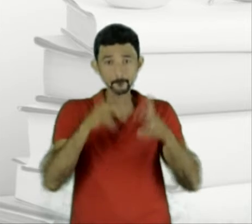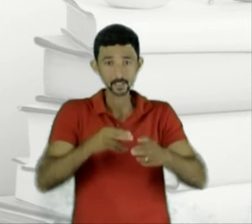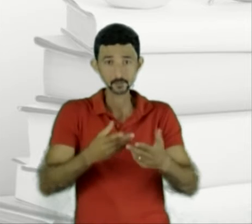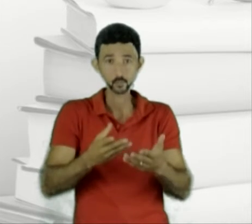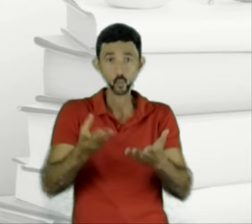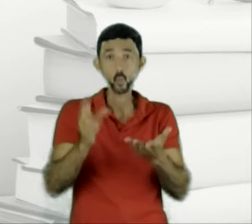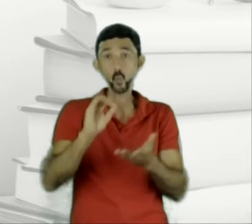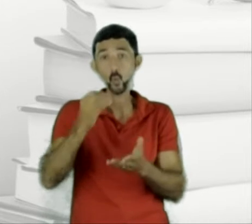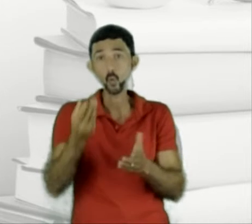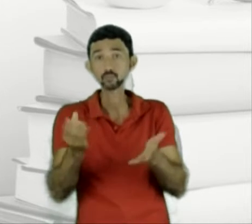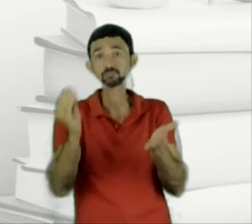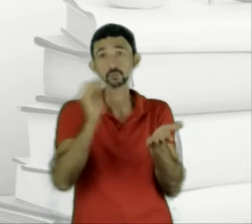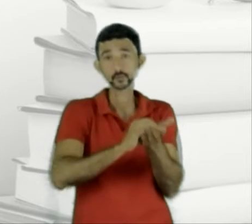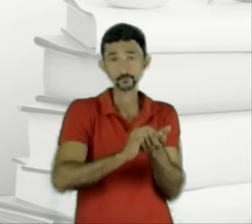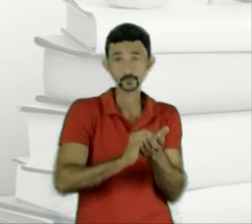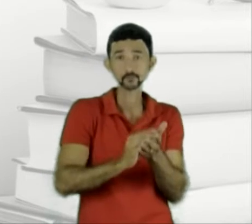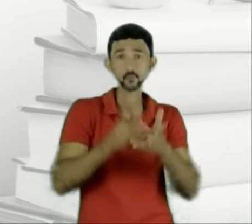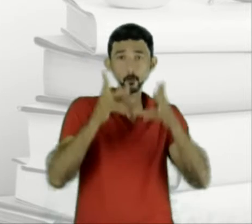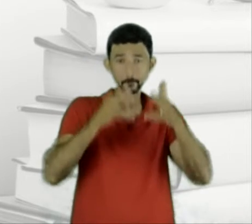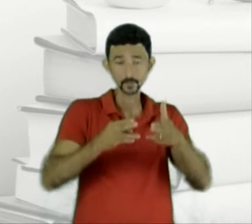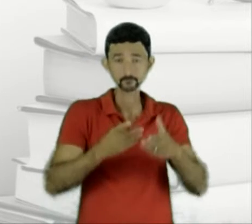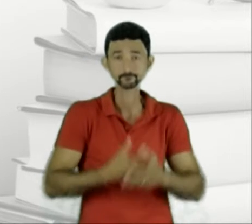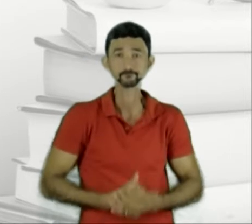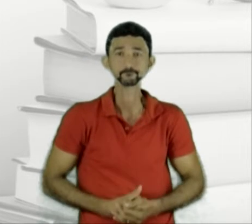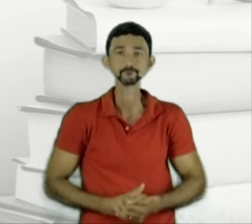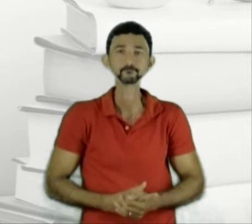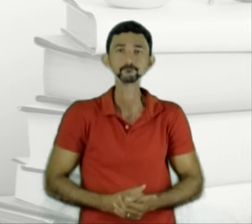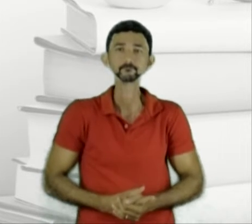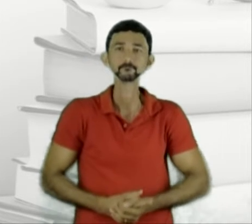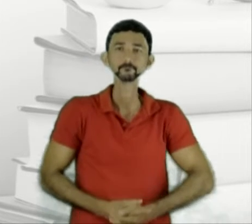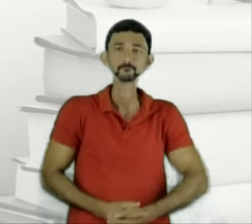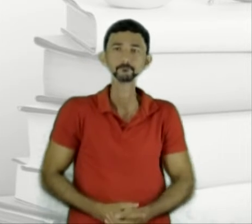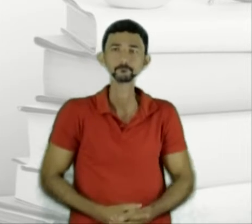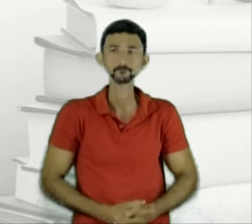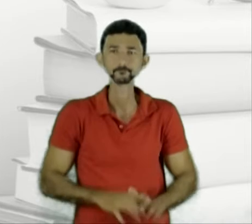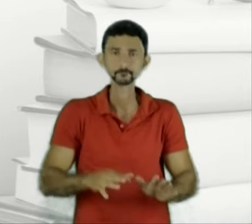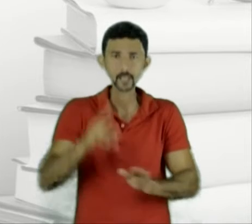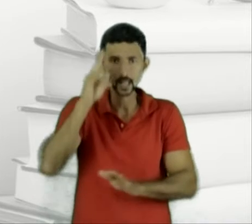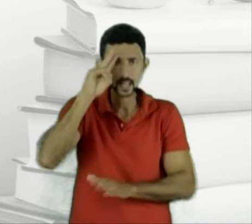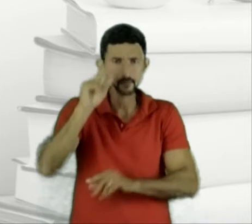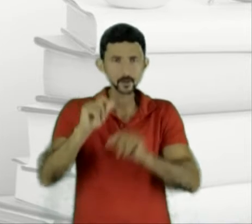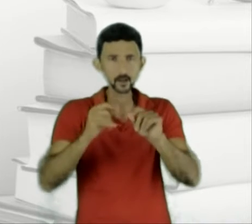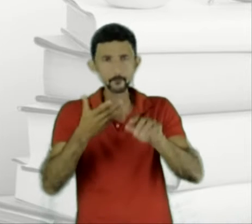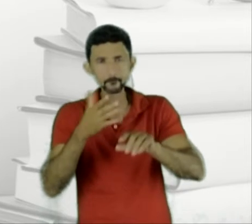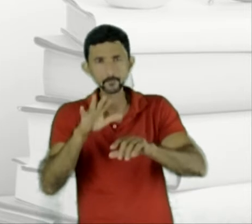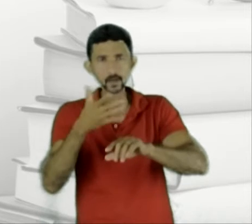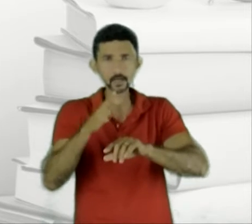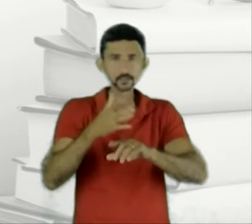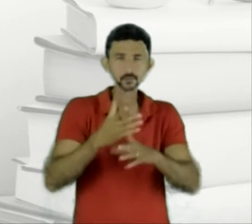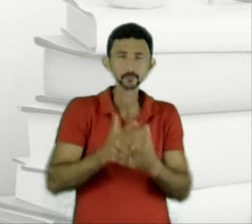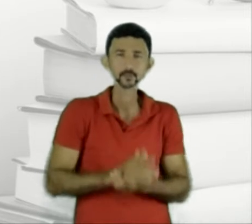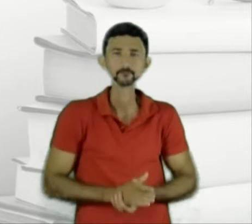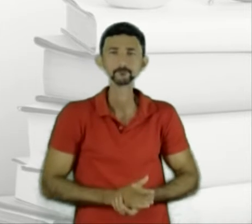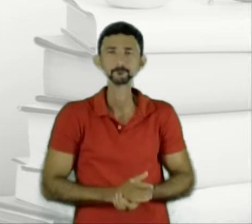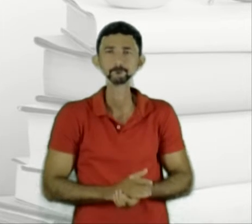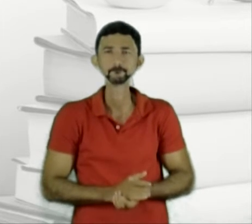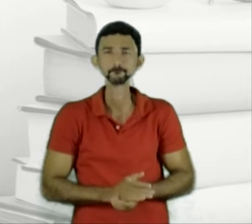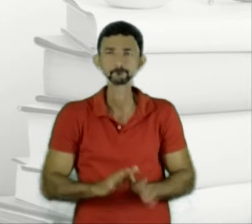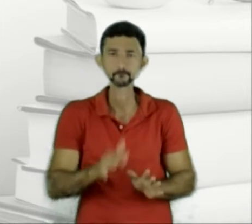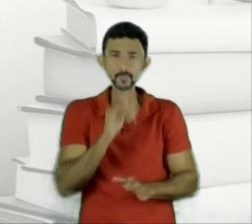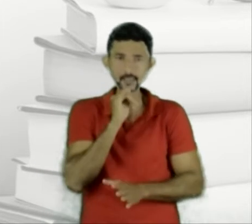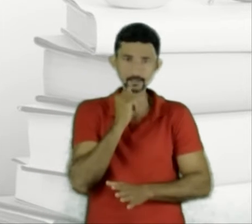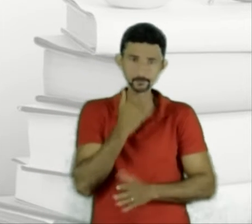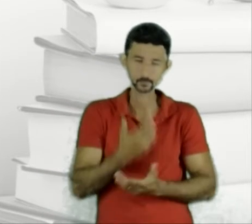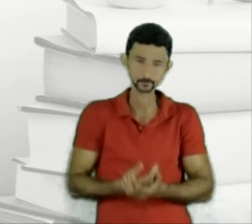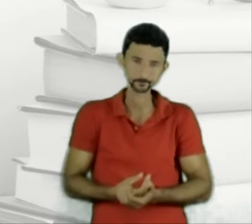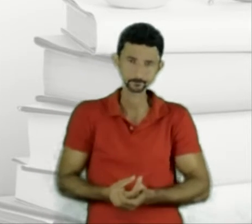Ou adiciona também, se eles forem semelhantes. Certo? Só para você ter uma ideia assim, para associar. Se